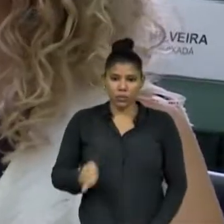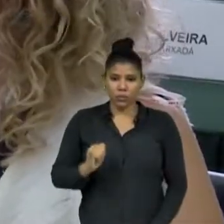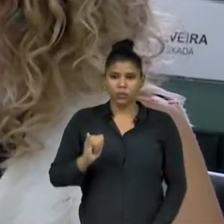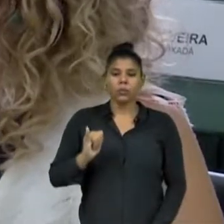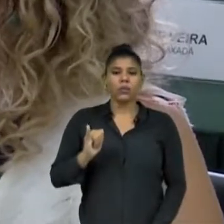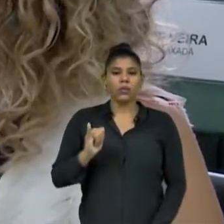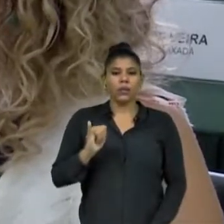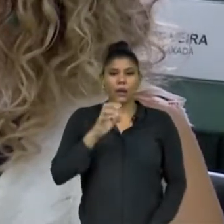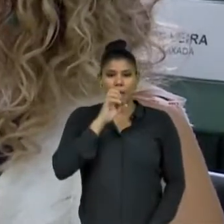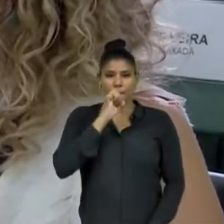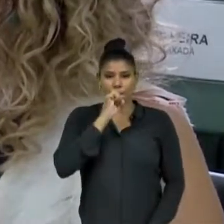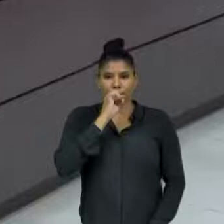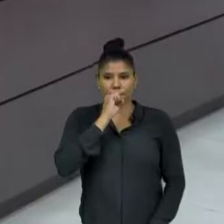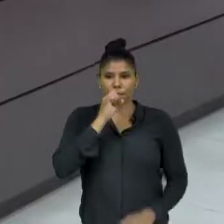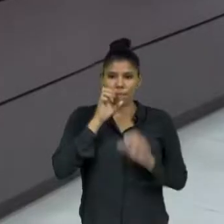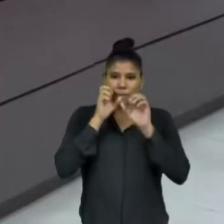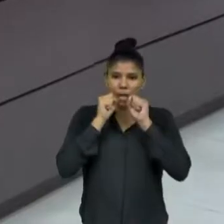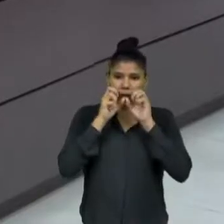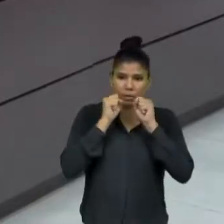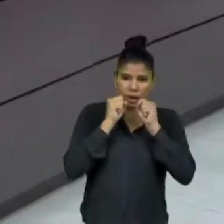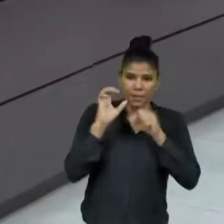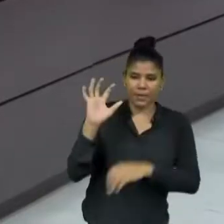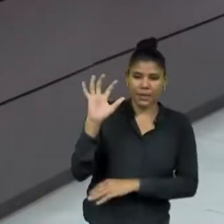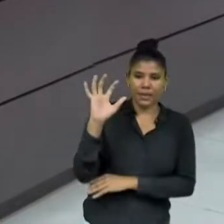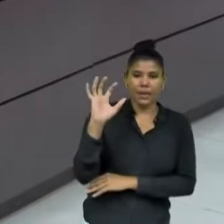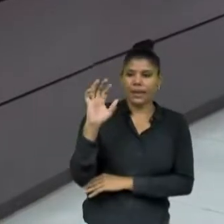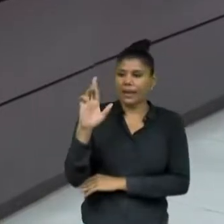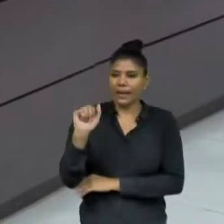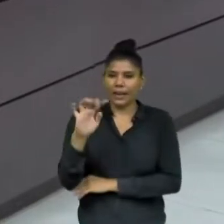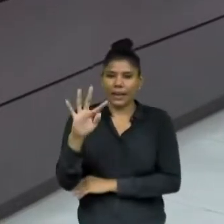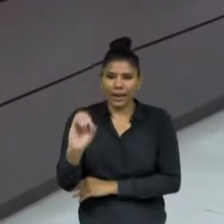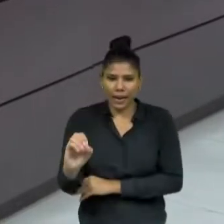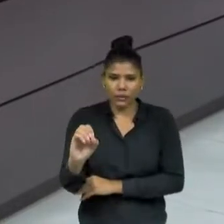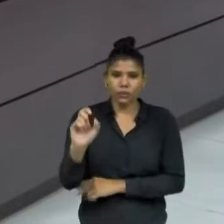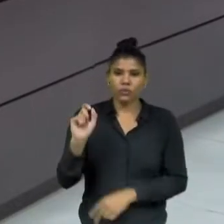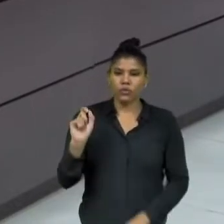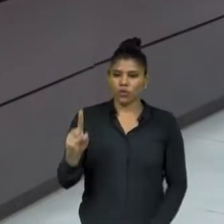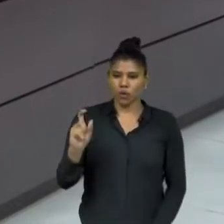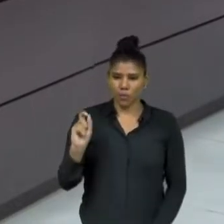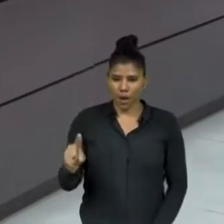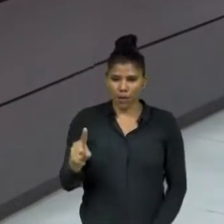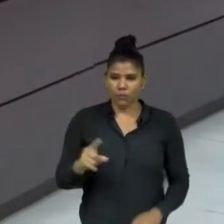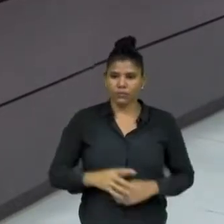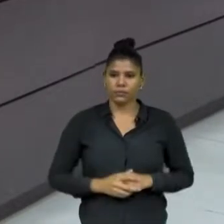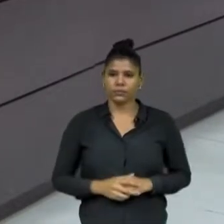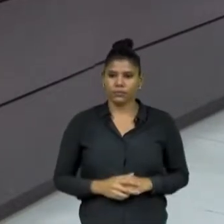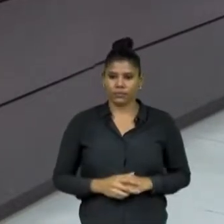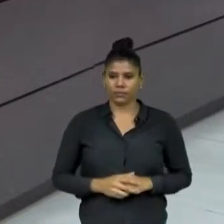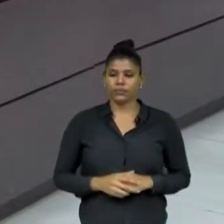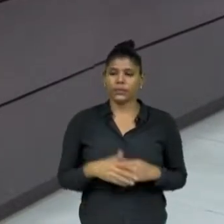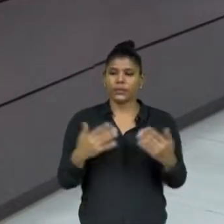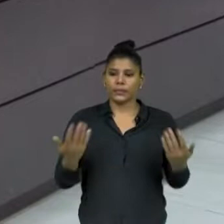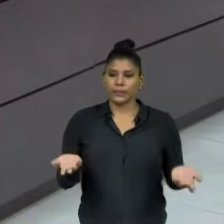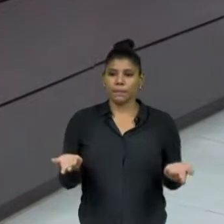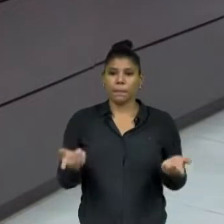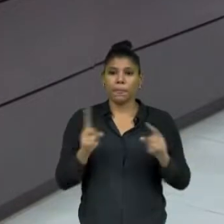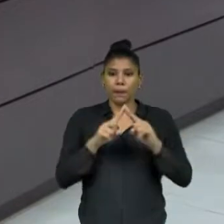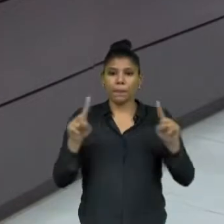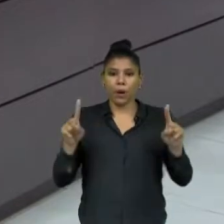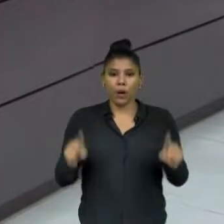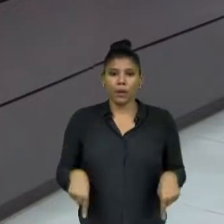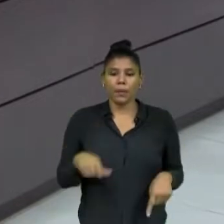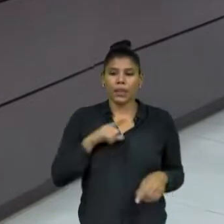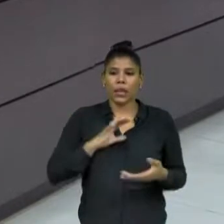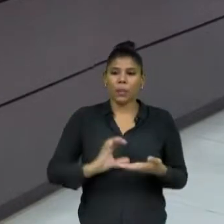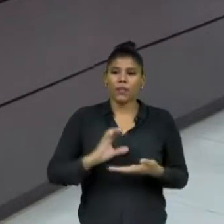Quixadá, Crato e Sobral. O Programa Integrado de Prevenção e Redução da Violência conta com um investimento de